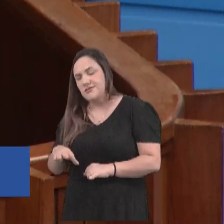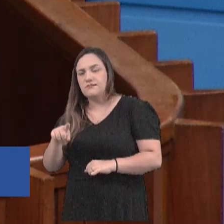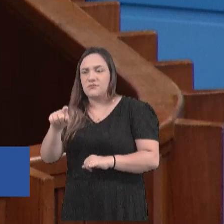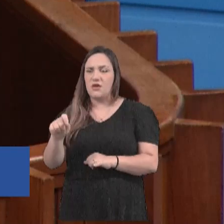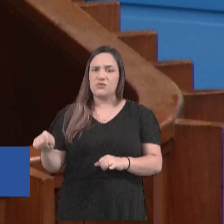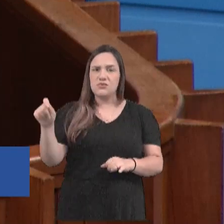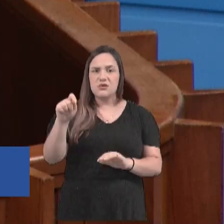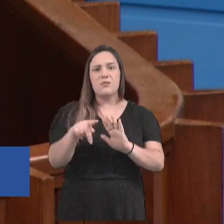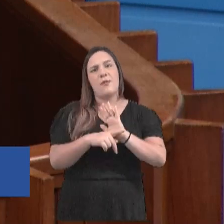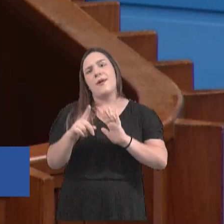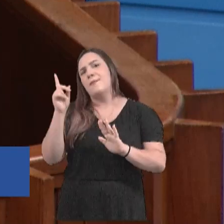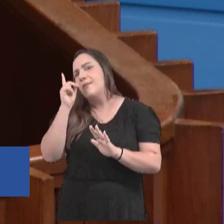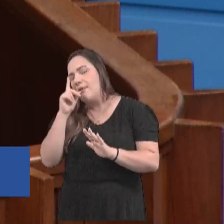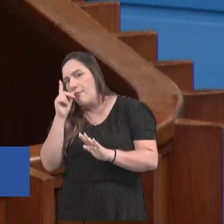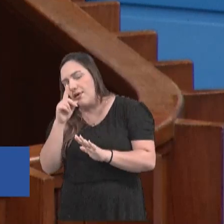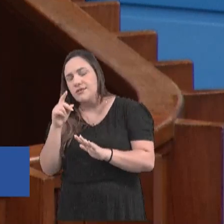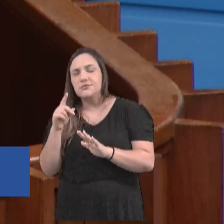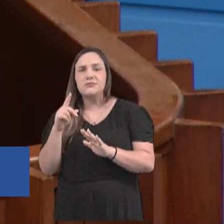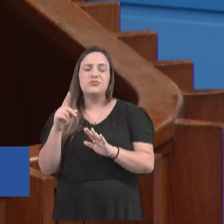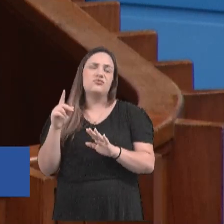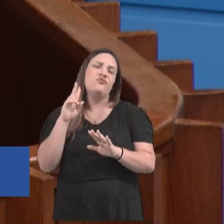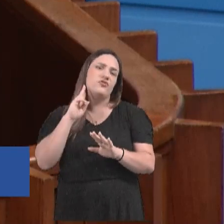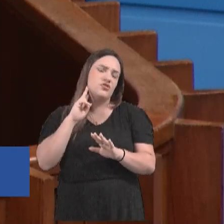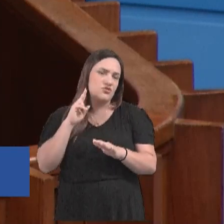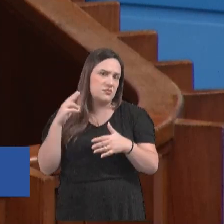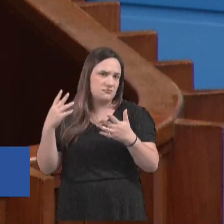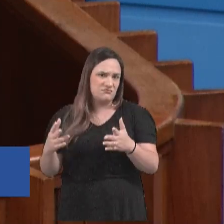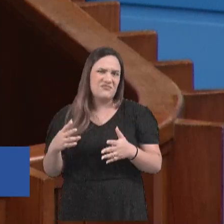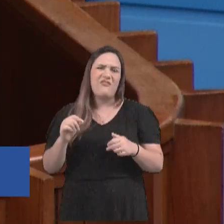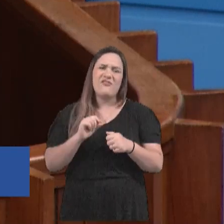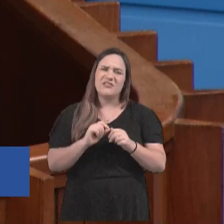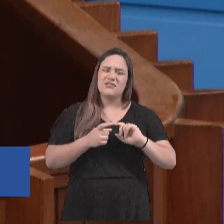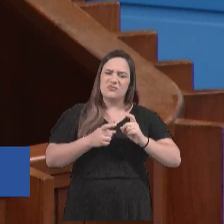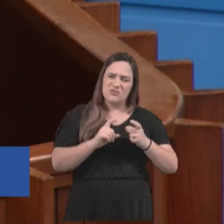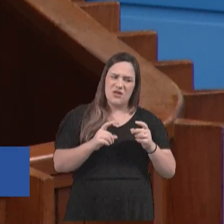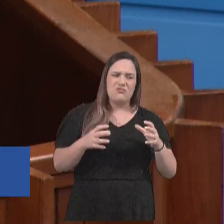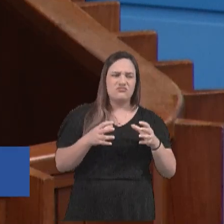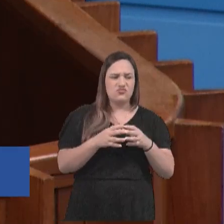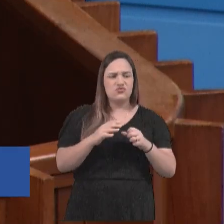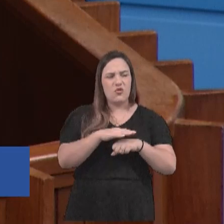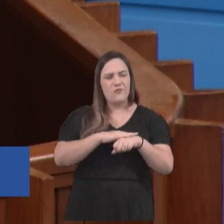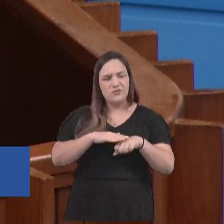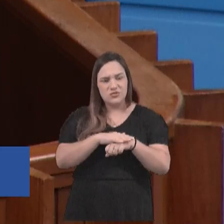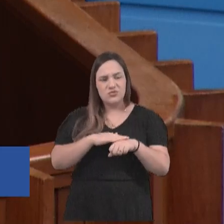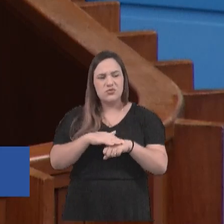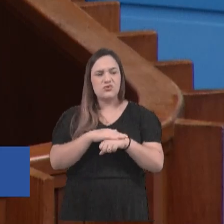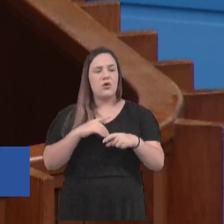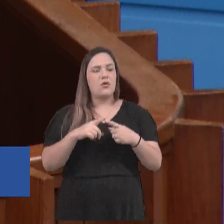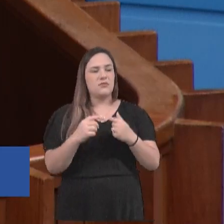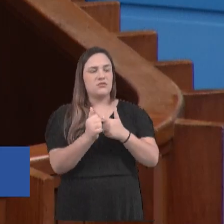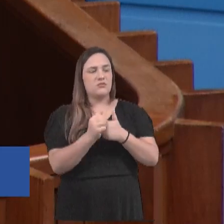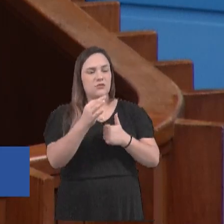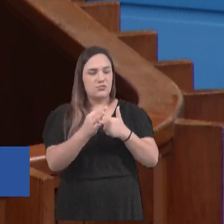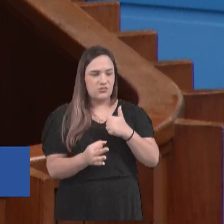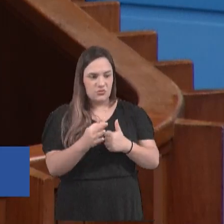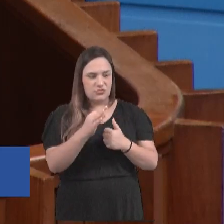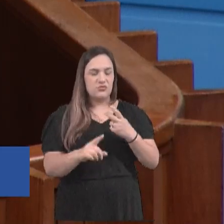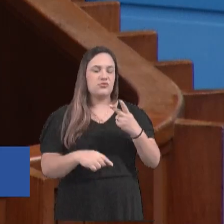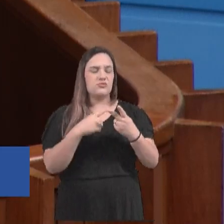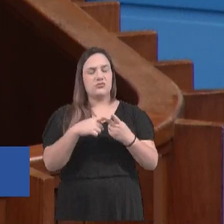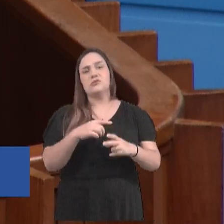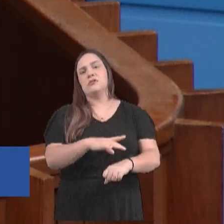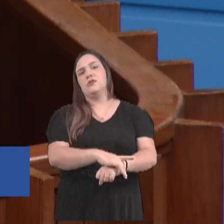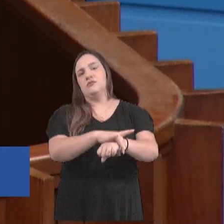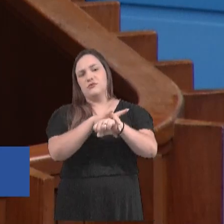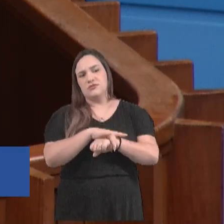está acompanhando as vítimas também. Nós fizemos conversas com o Tribunal de Justiça, com a Defensoria Pública,